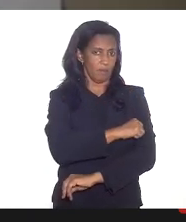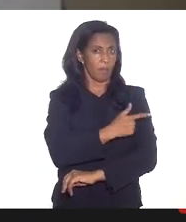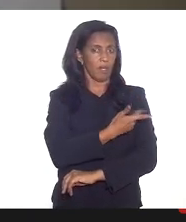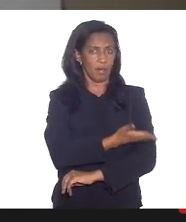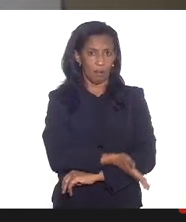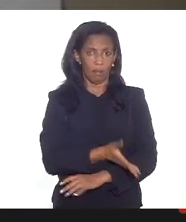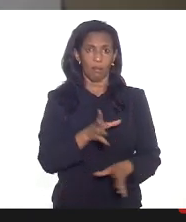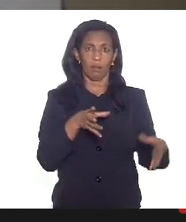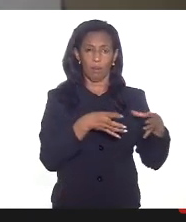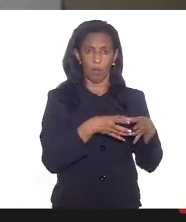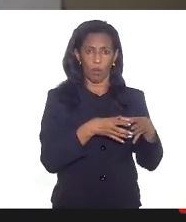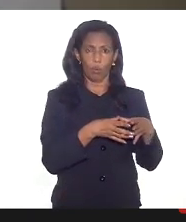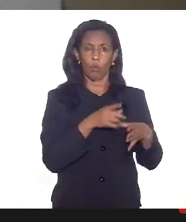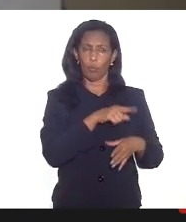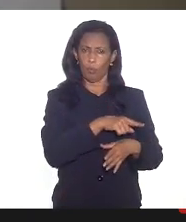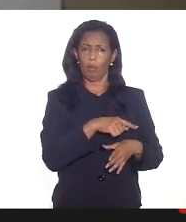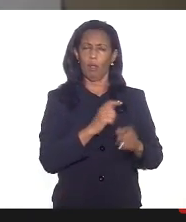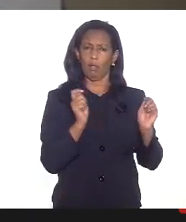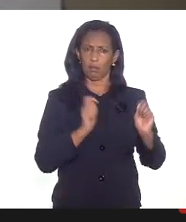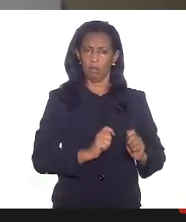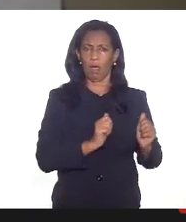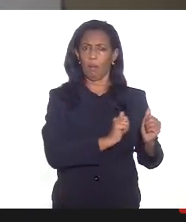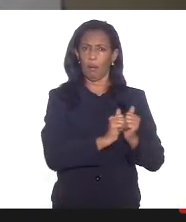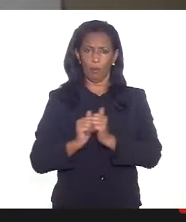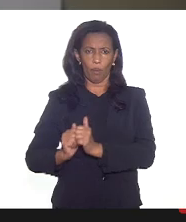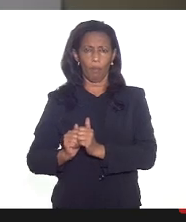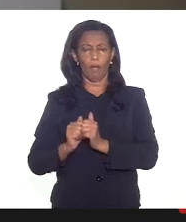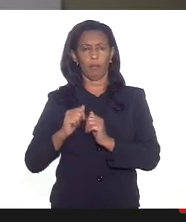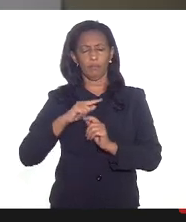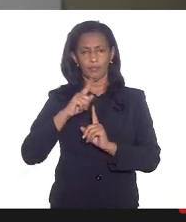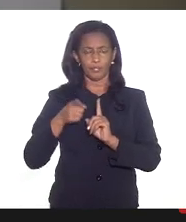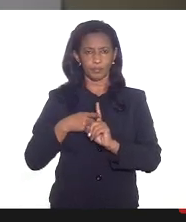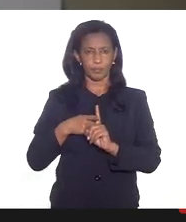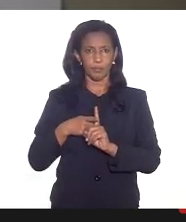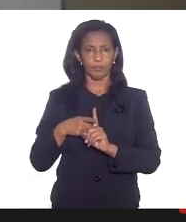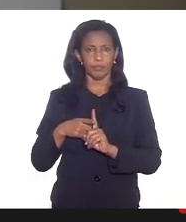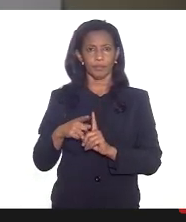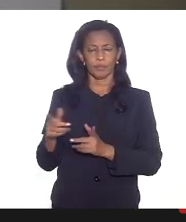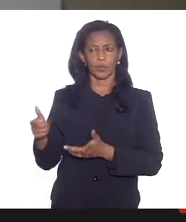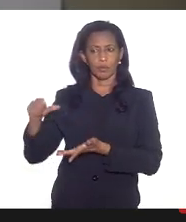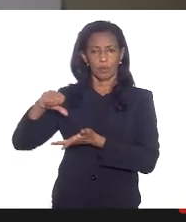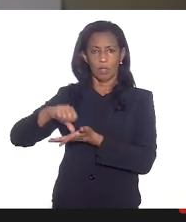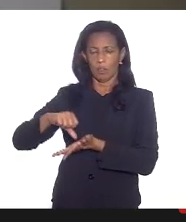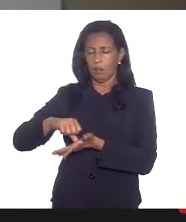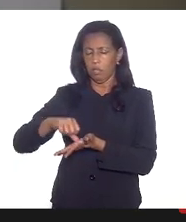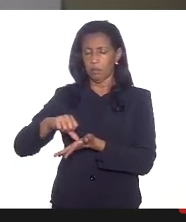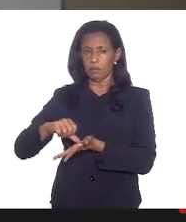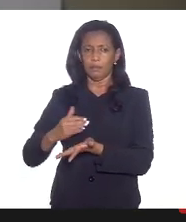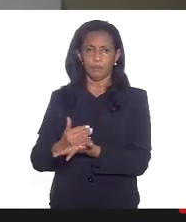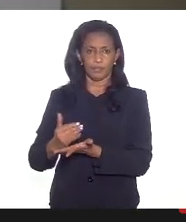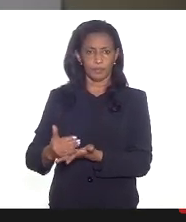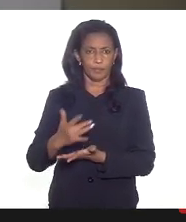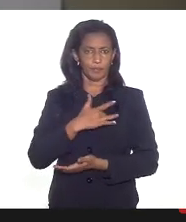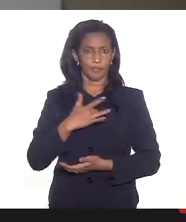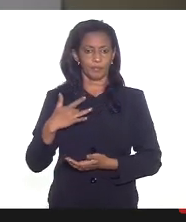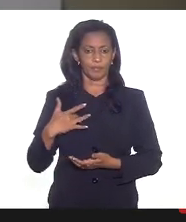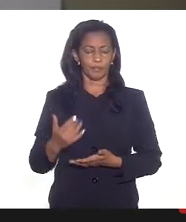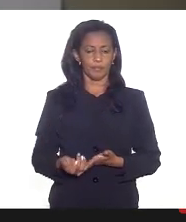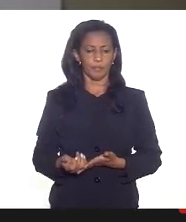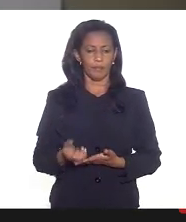né são plenamente habilitados para acompanhar outra Natal né nas unidades de atenção primária em saúde